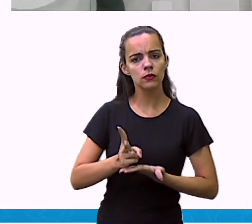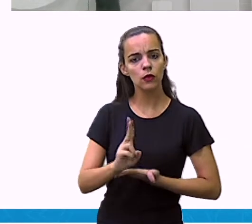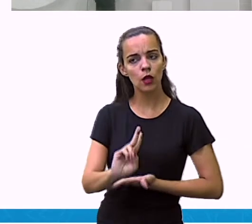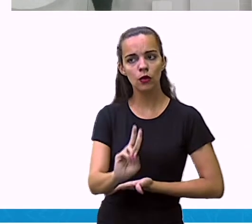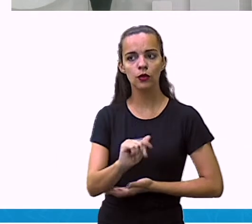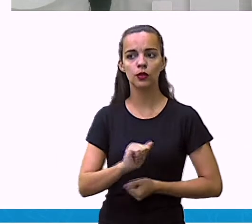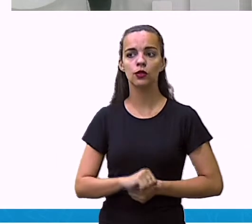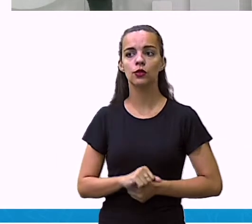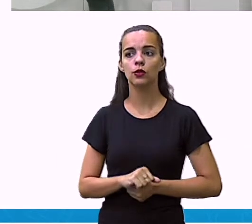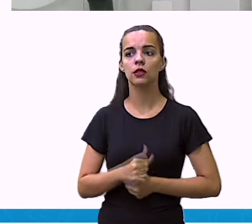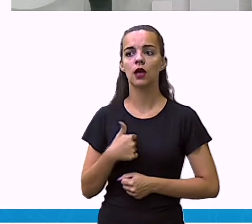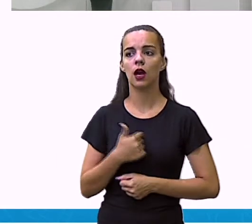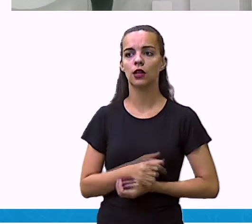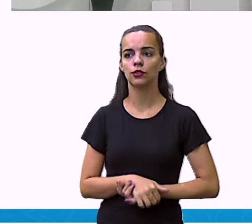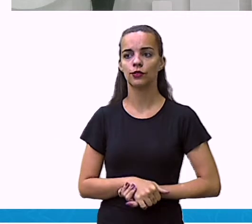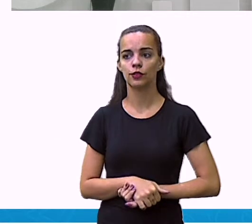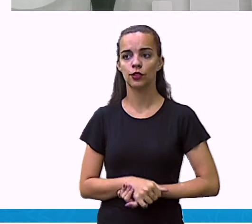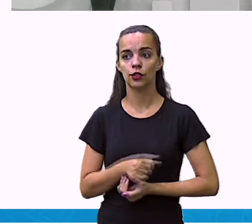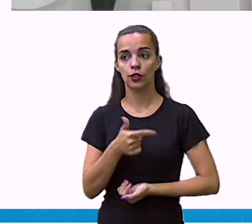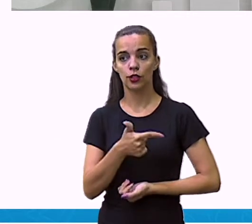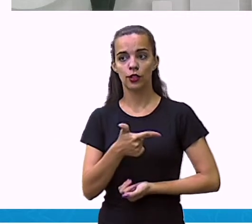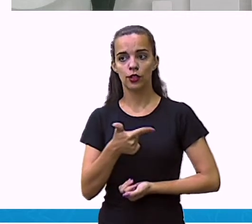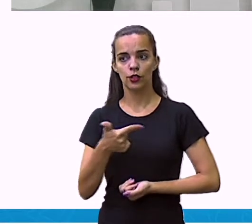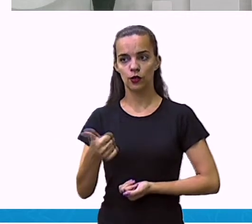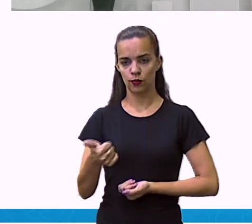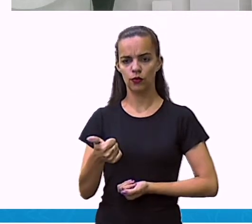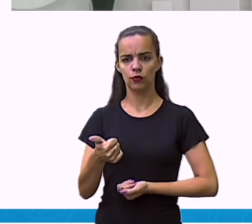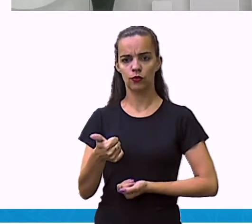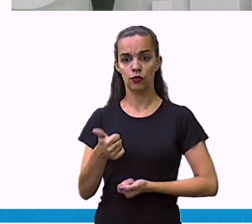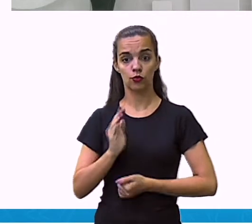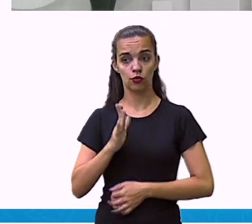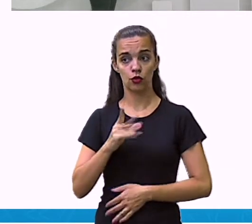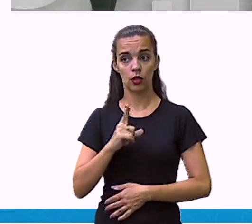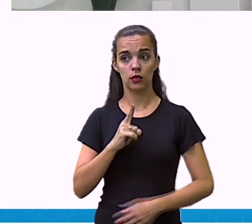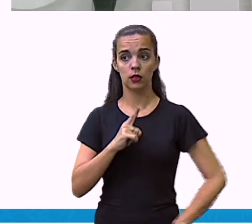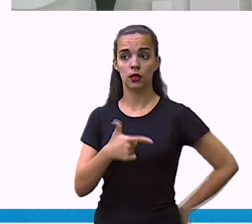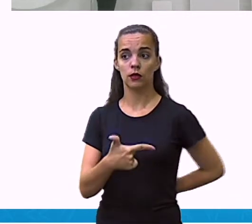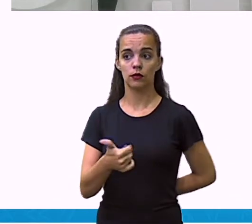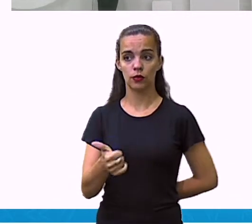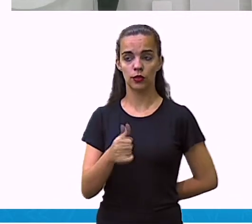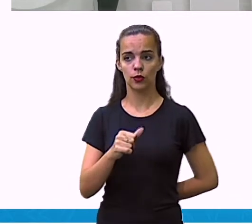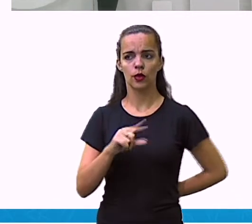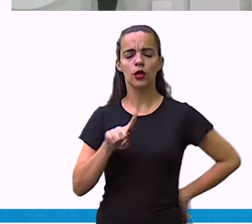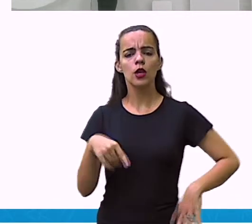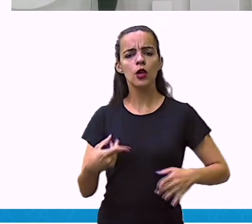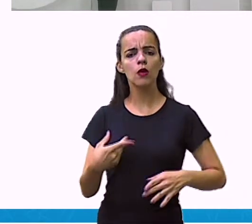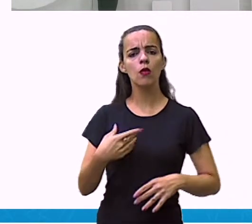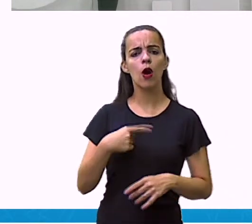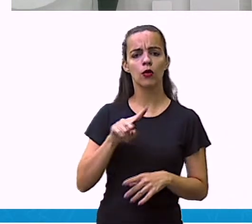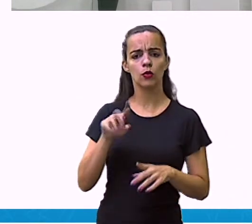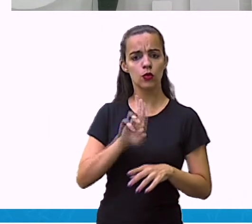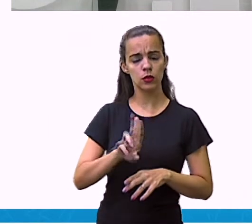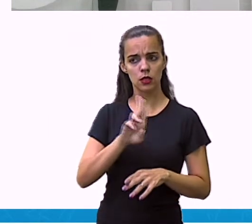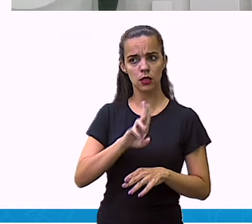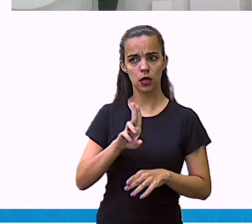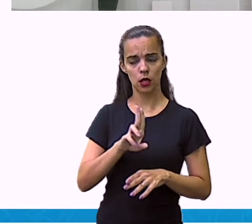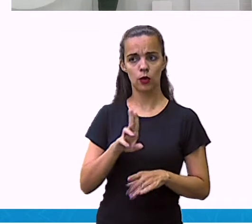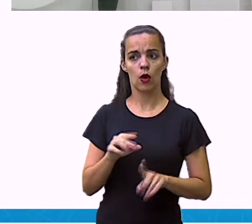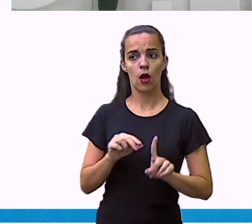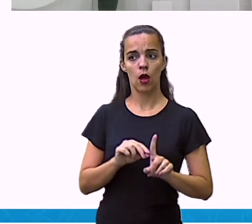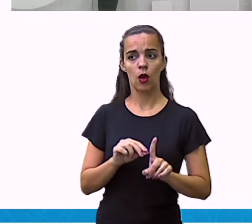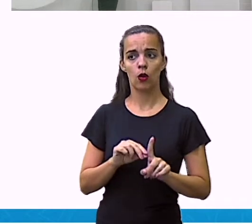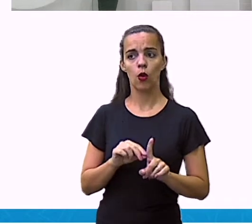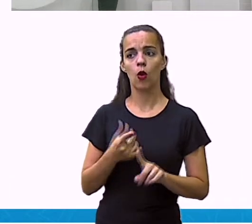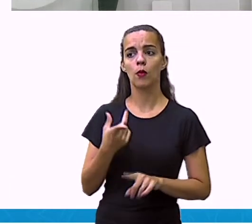e ela começa com o número 21 E com o algarismo 2, agora você vai observar para